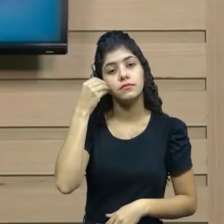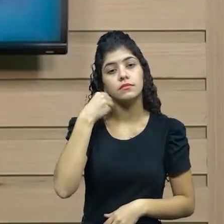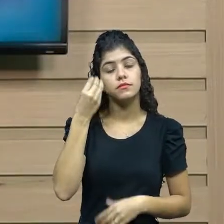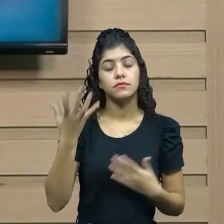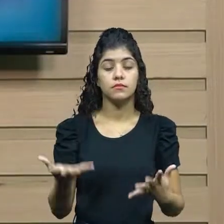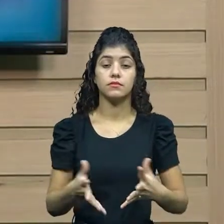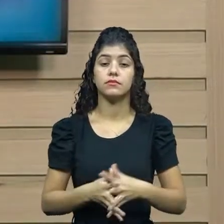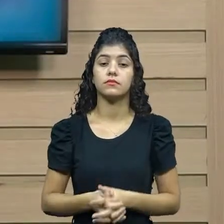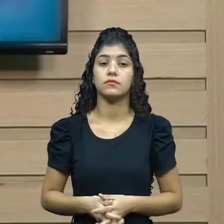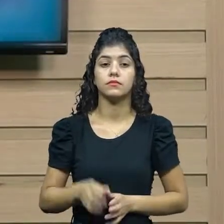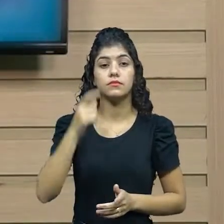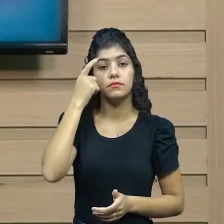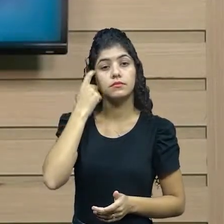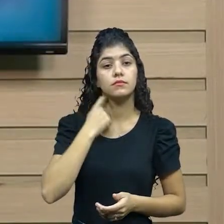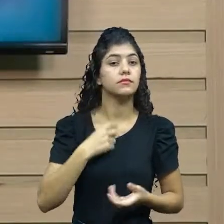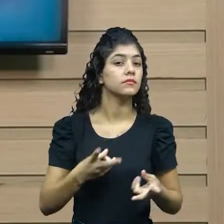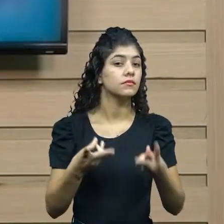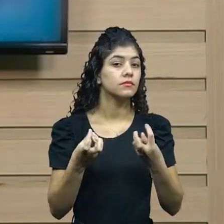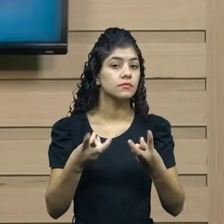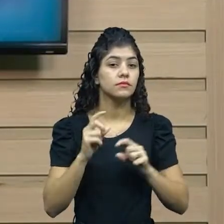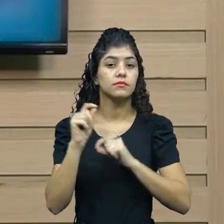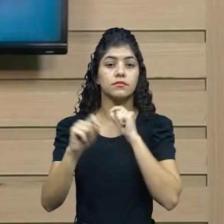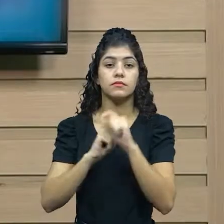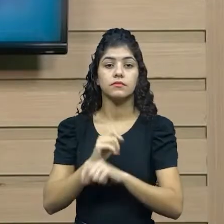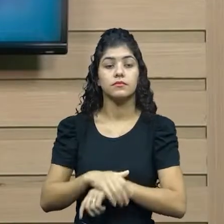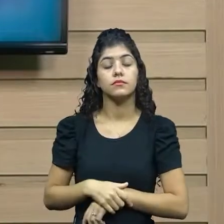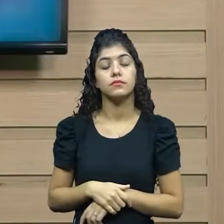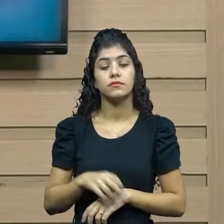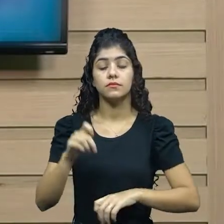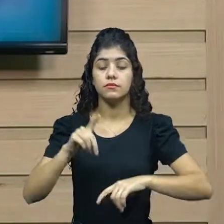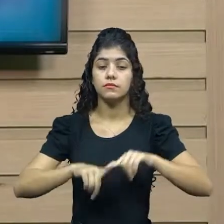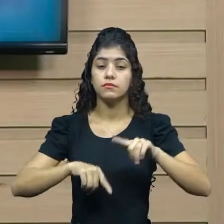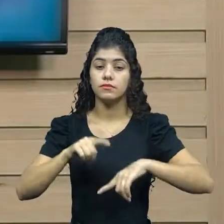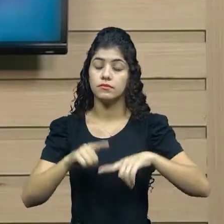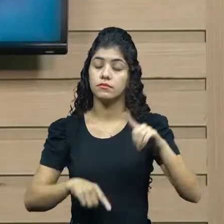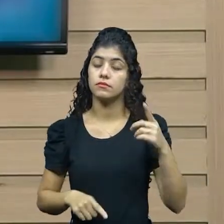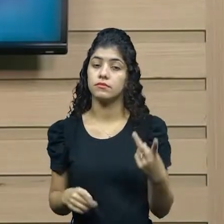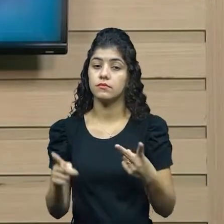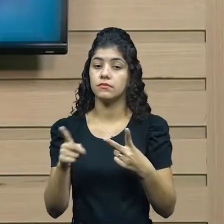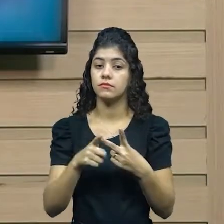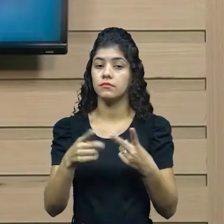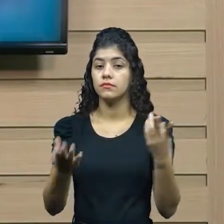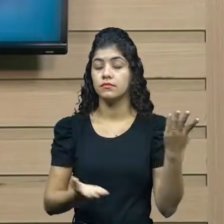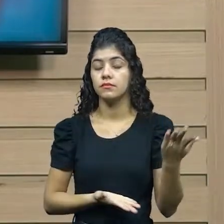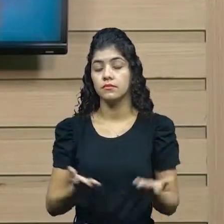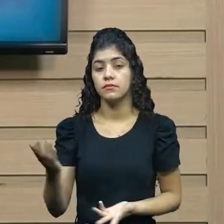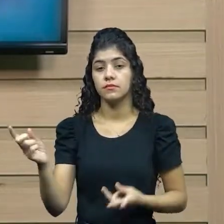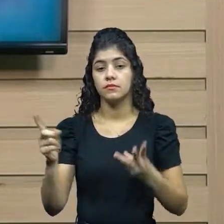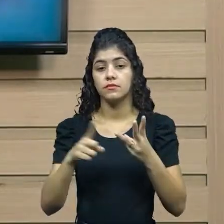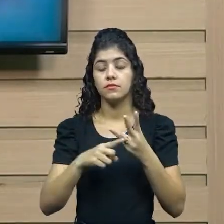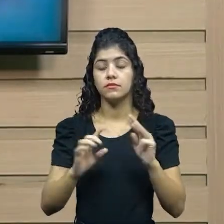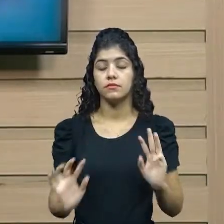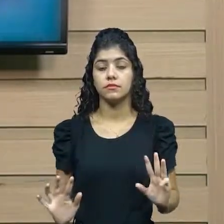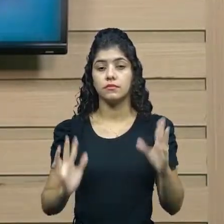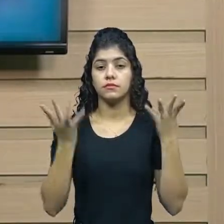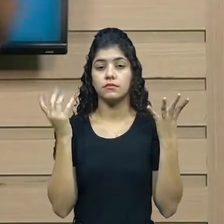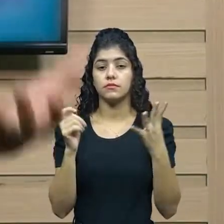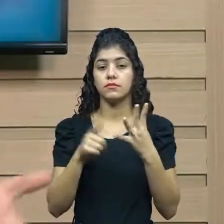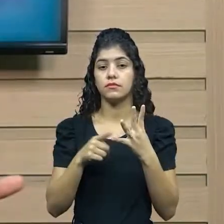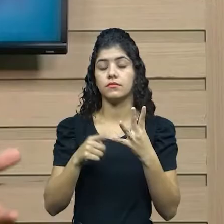experiência. Então, perceba, o marketing pode se aplicar a um produto, a um serviço, a um evento e